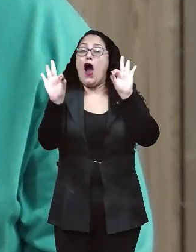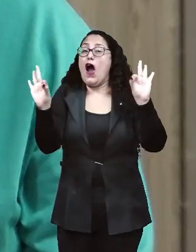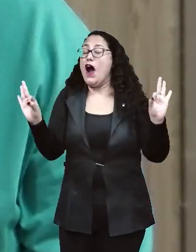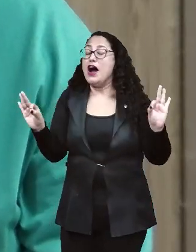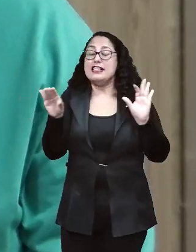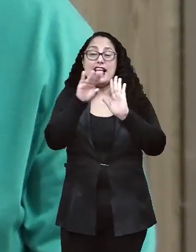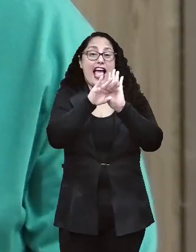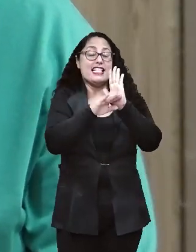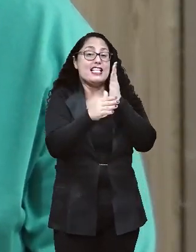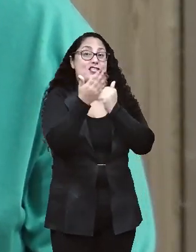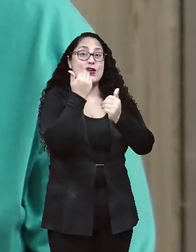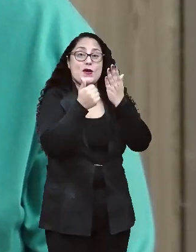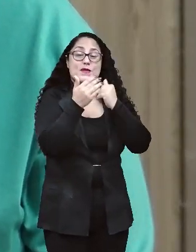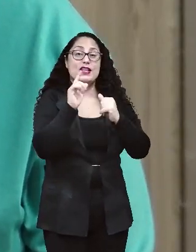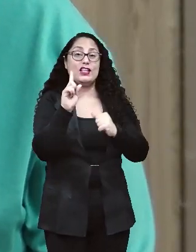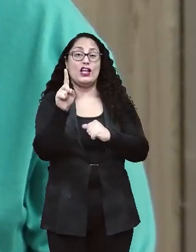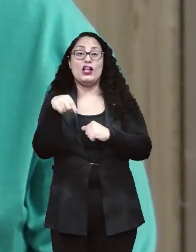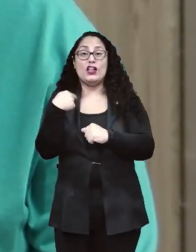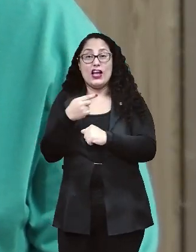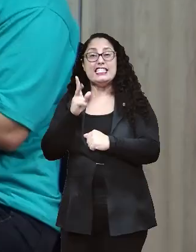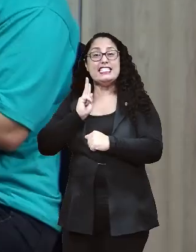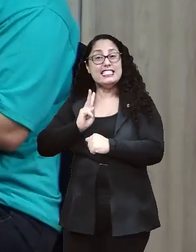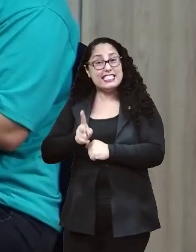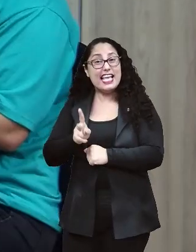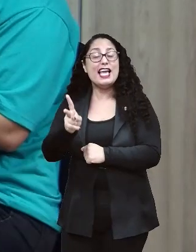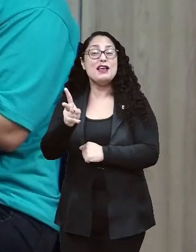receitas. Maravilhoso. E aí nós estamos sempre